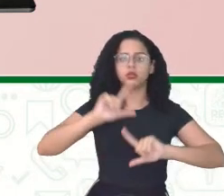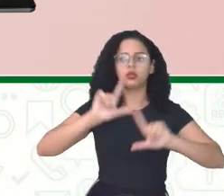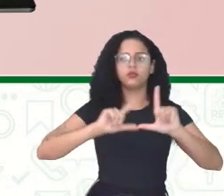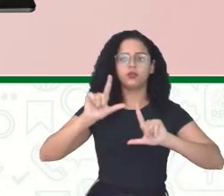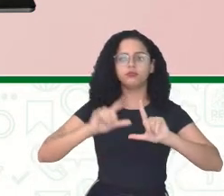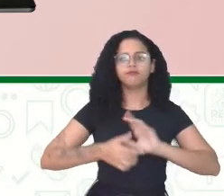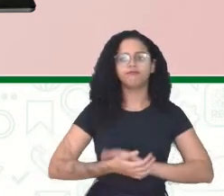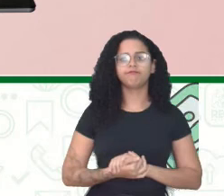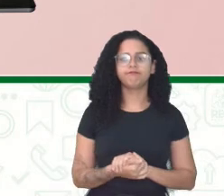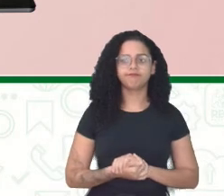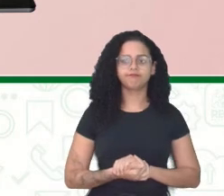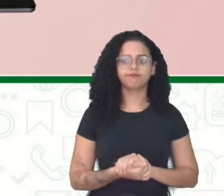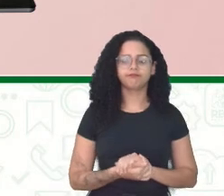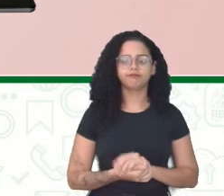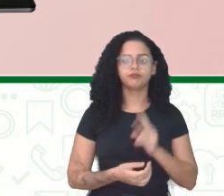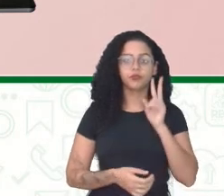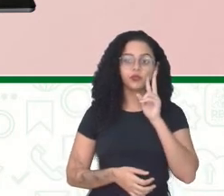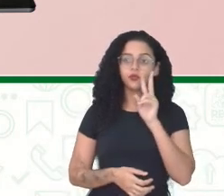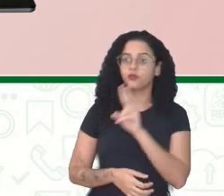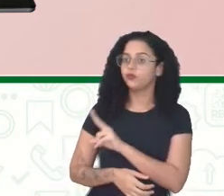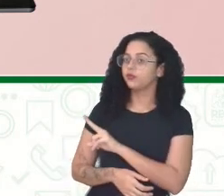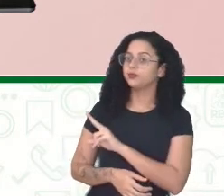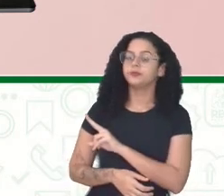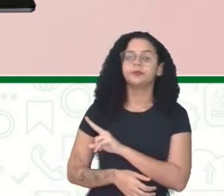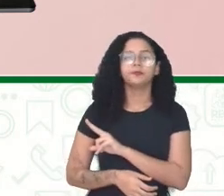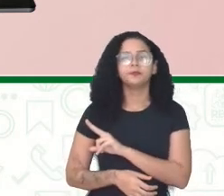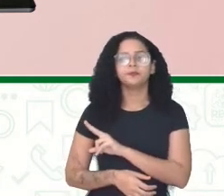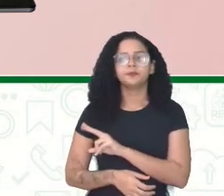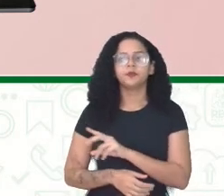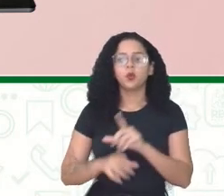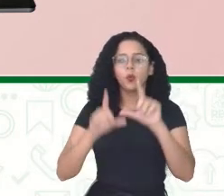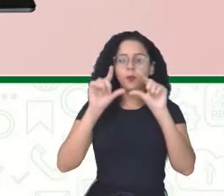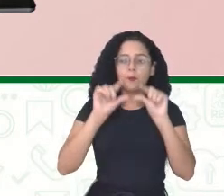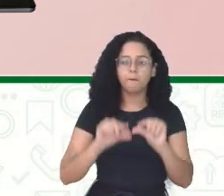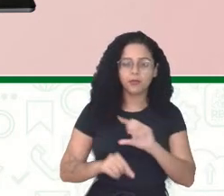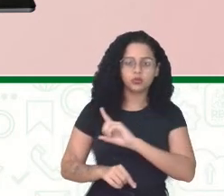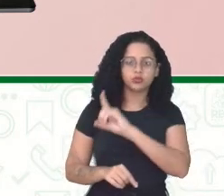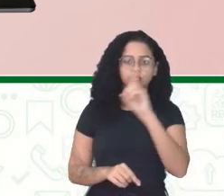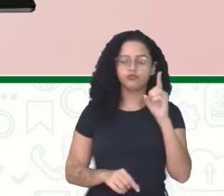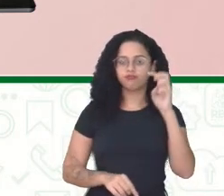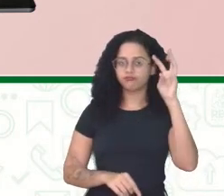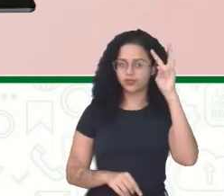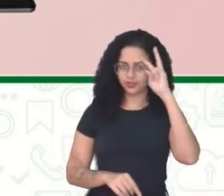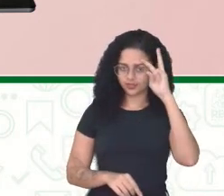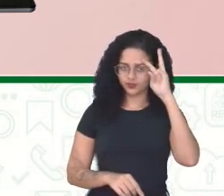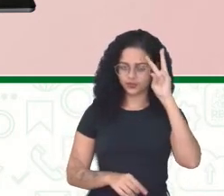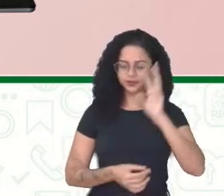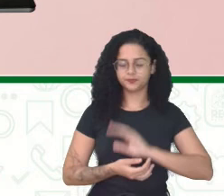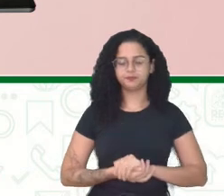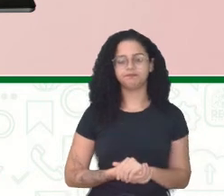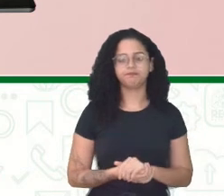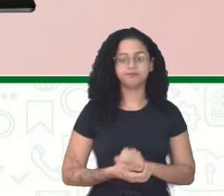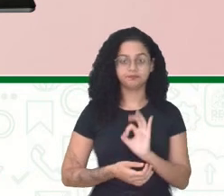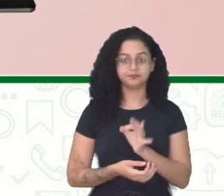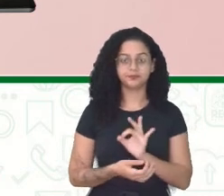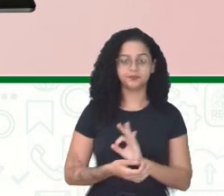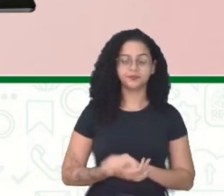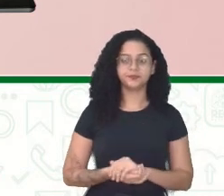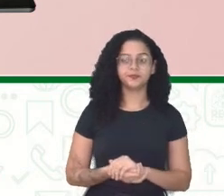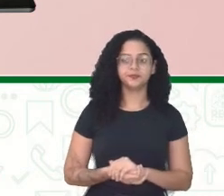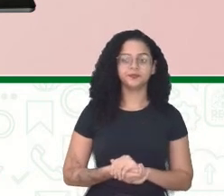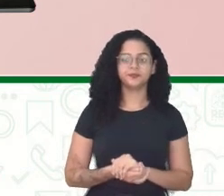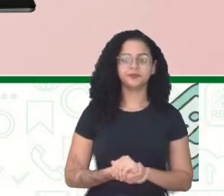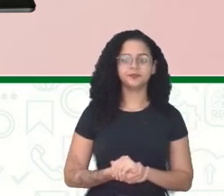Nós vimos lá que o menor dia foi a terça-feira, tá certo? Então,